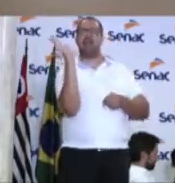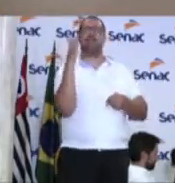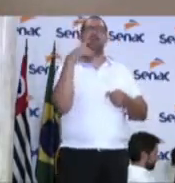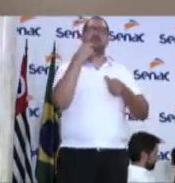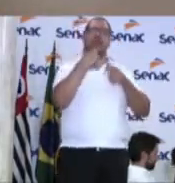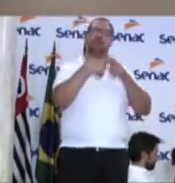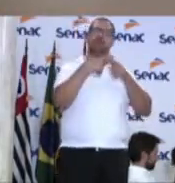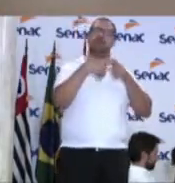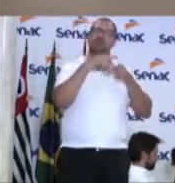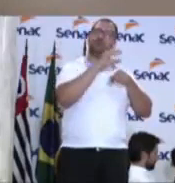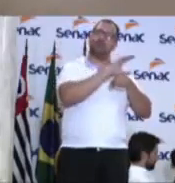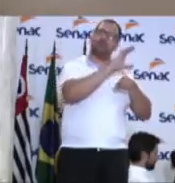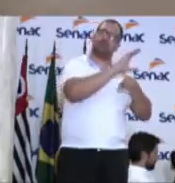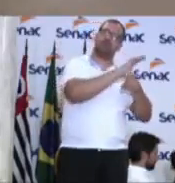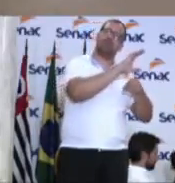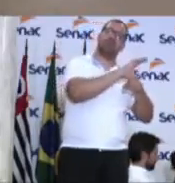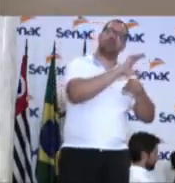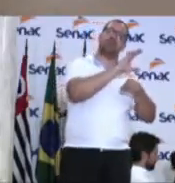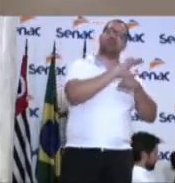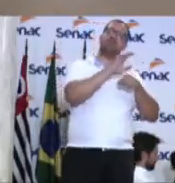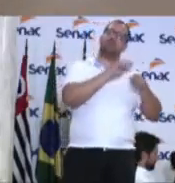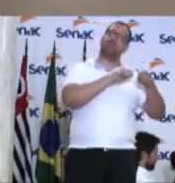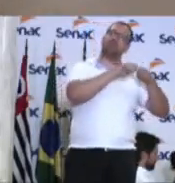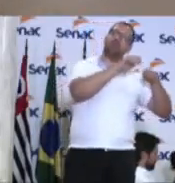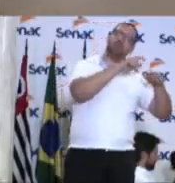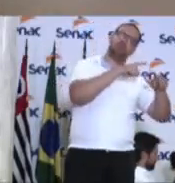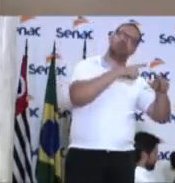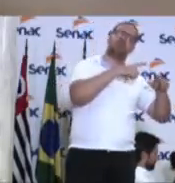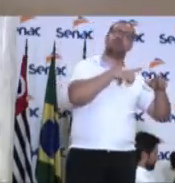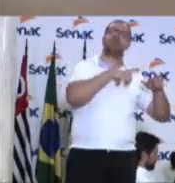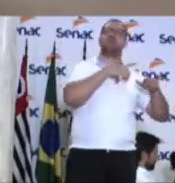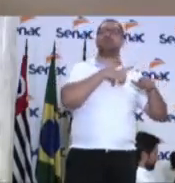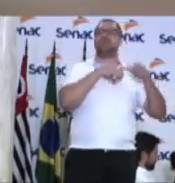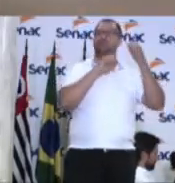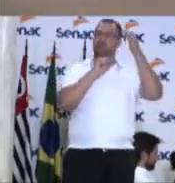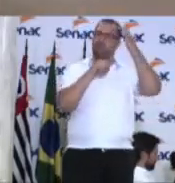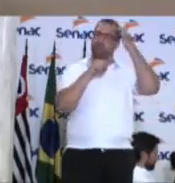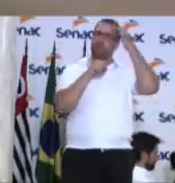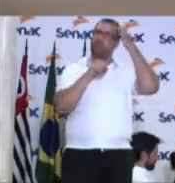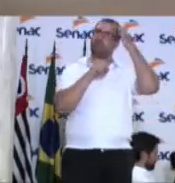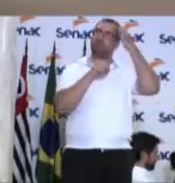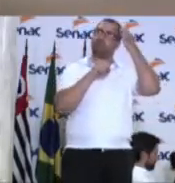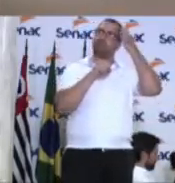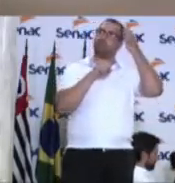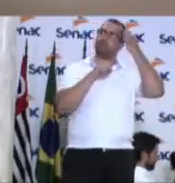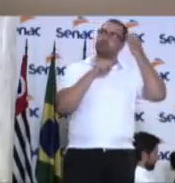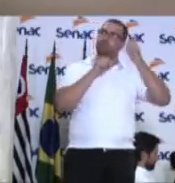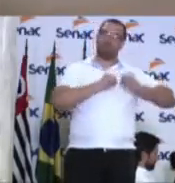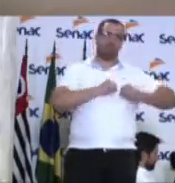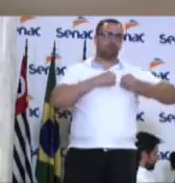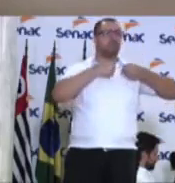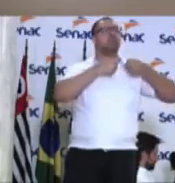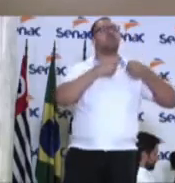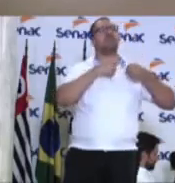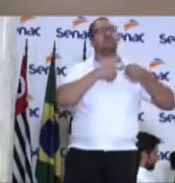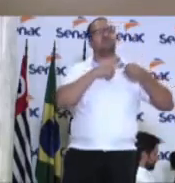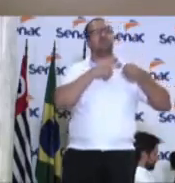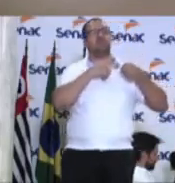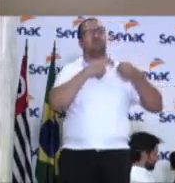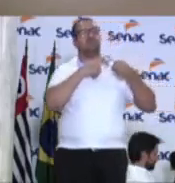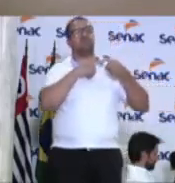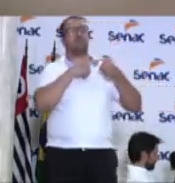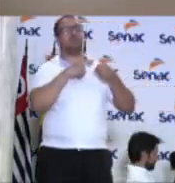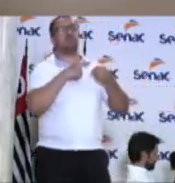vai fazer esse curso da Antártica de formação de garçons, que é um curso que existe de verdade. Então, o nosso esforço é sempre